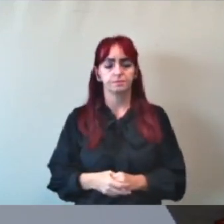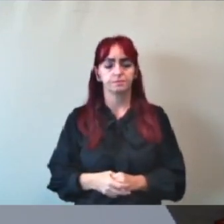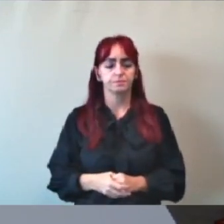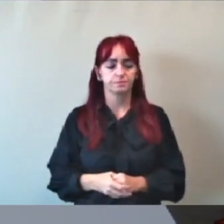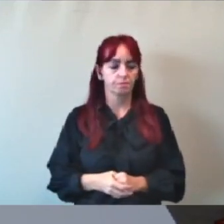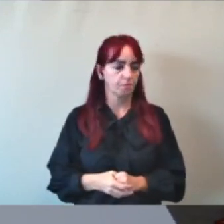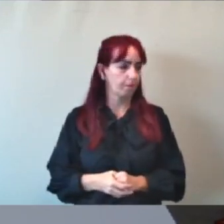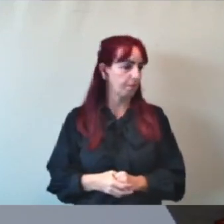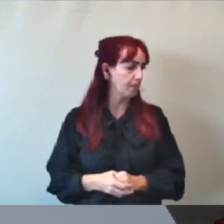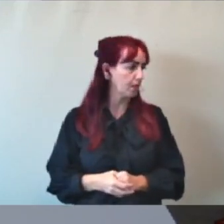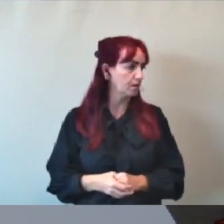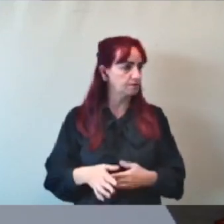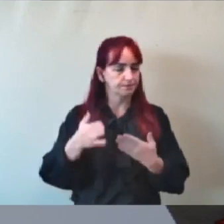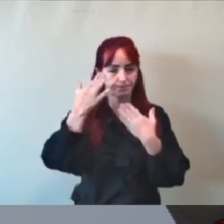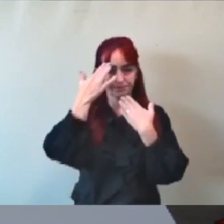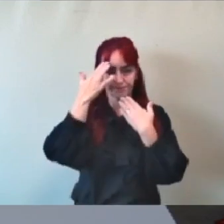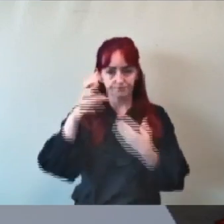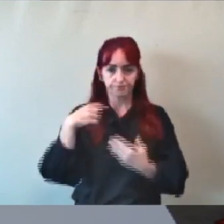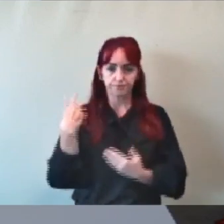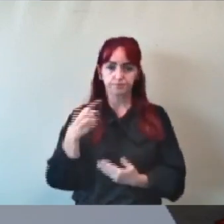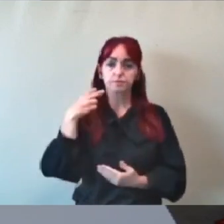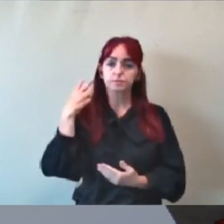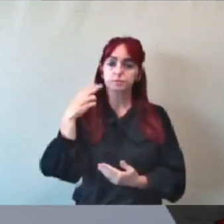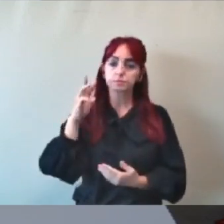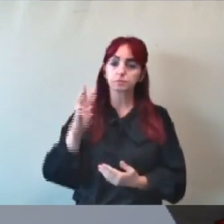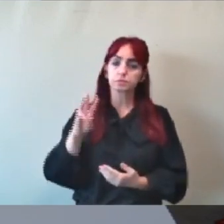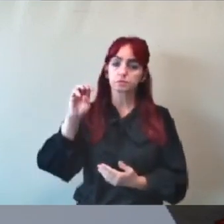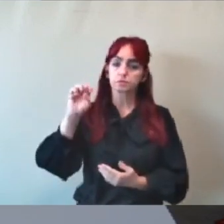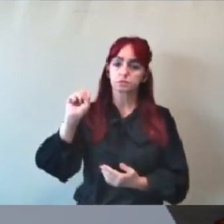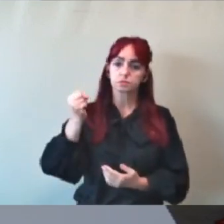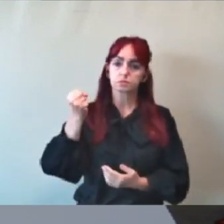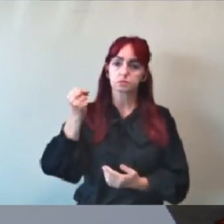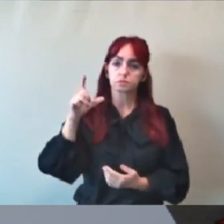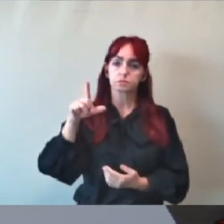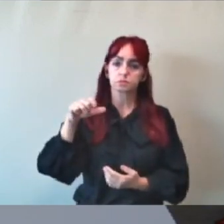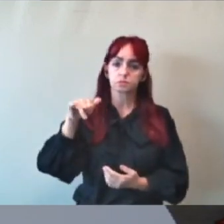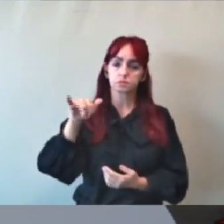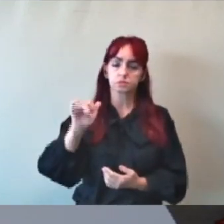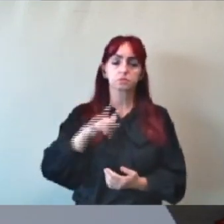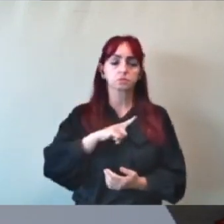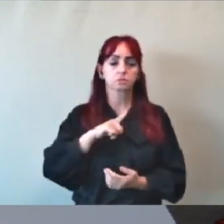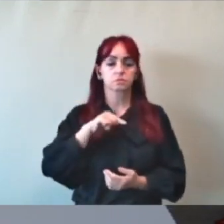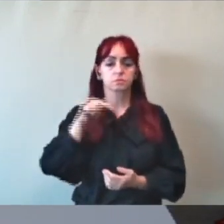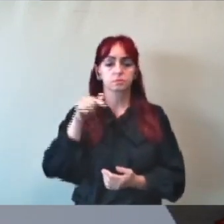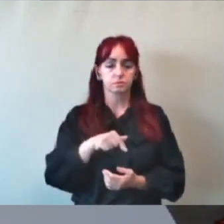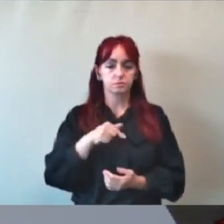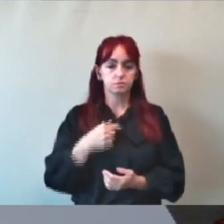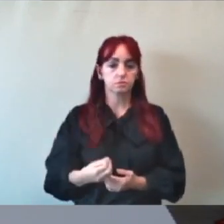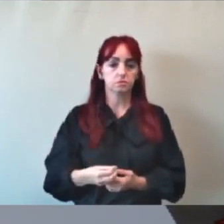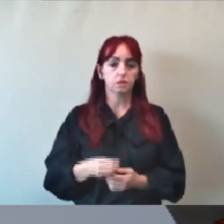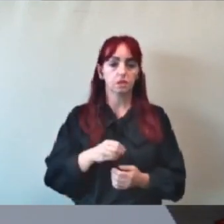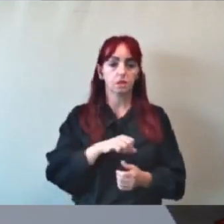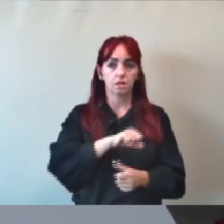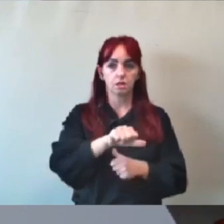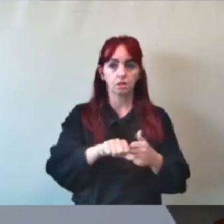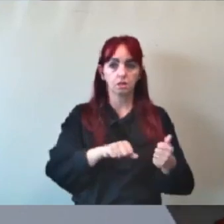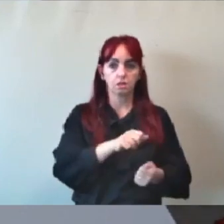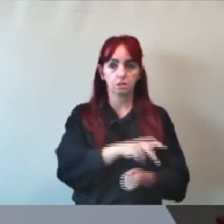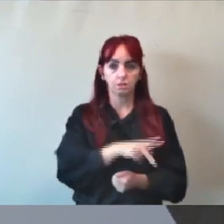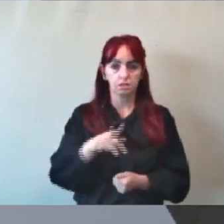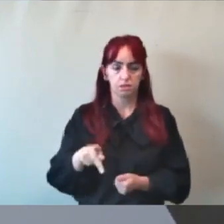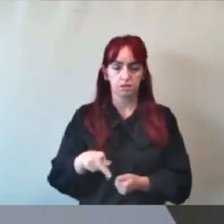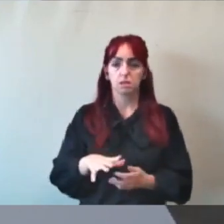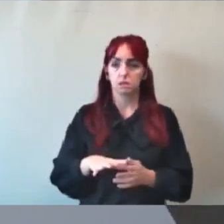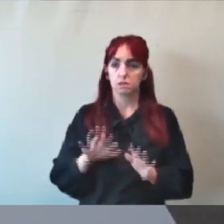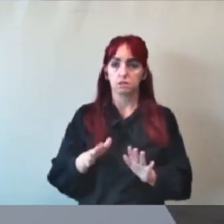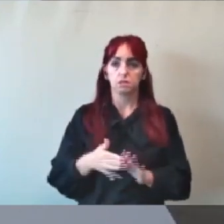Agradecer aqui o nosso vereador Wesley por estar nos passando aqui essa presidência. E, em específico, a gente